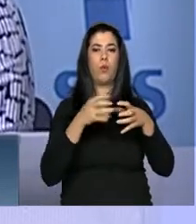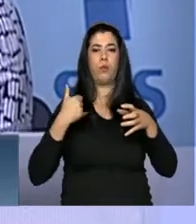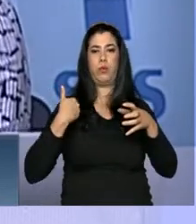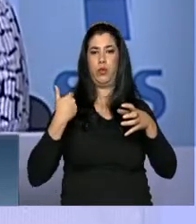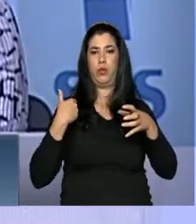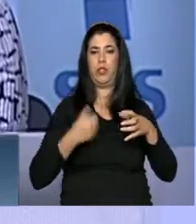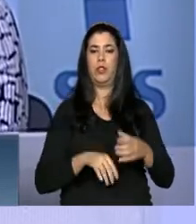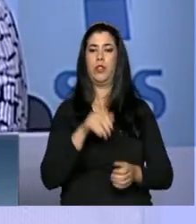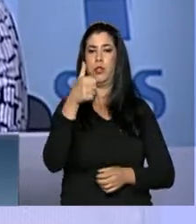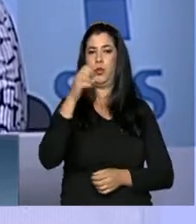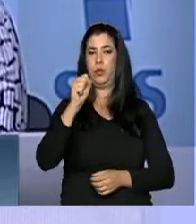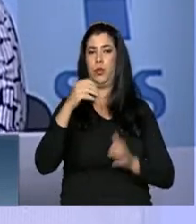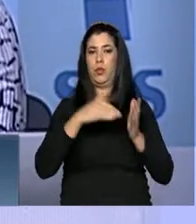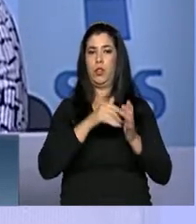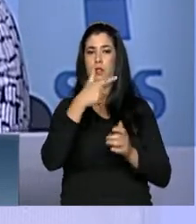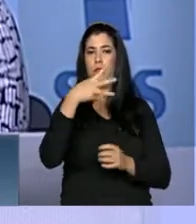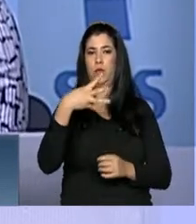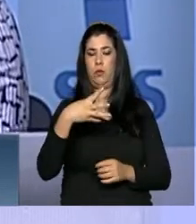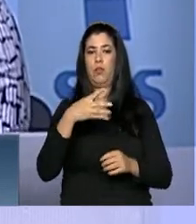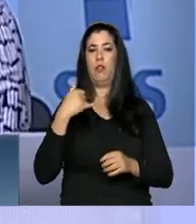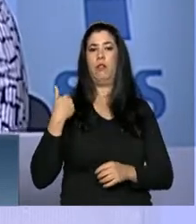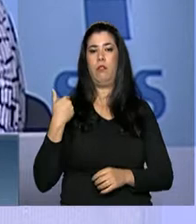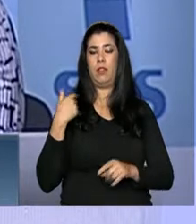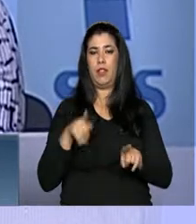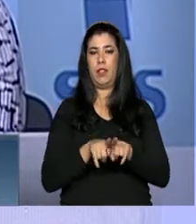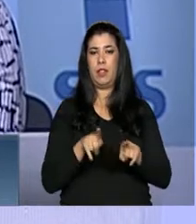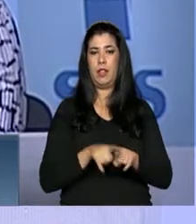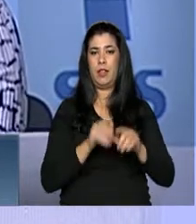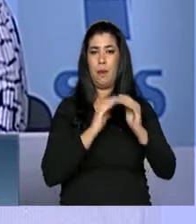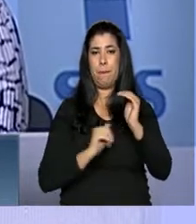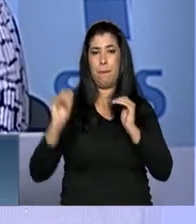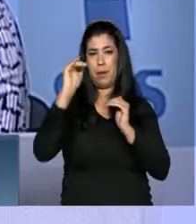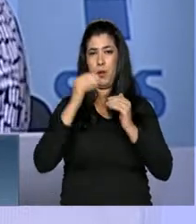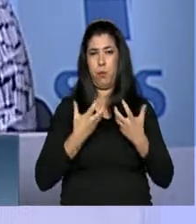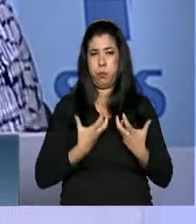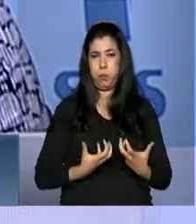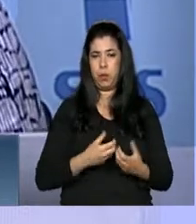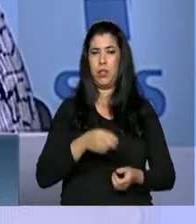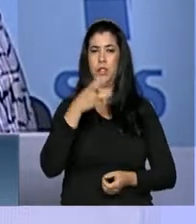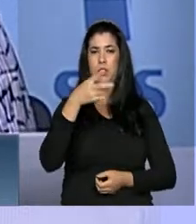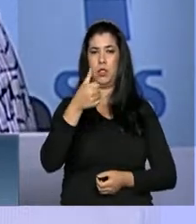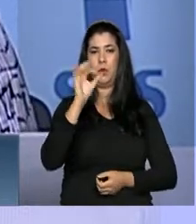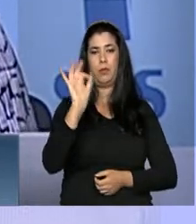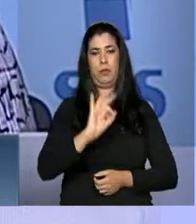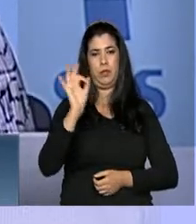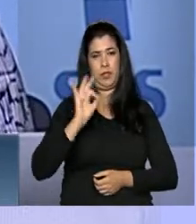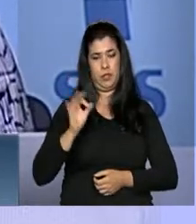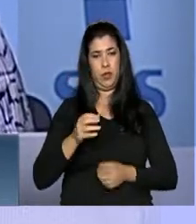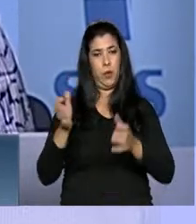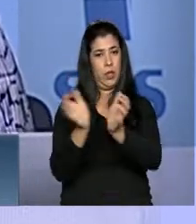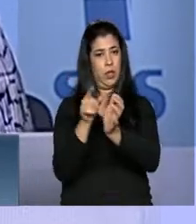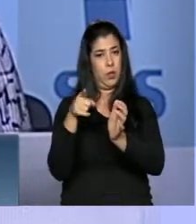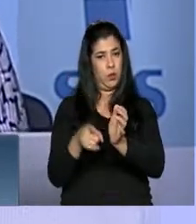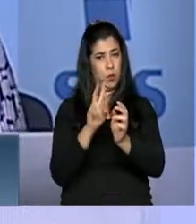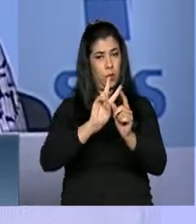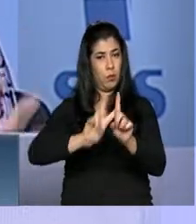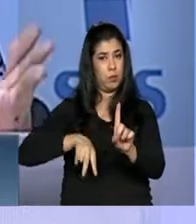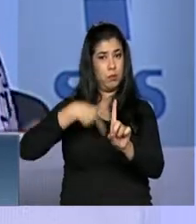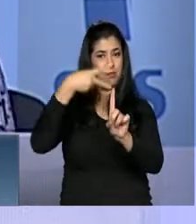a 24 anos, ela tem, em relação a excesso de peso, 31%, e ela praticamente